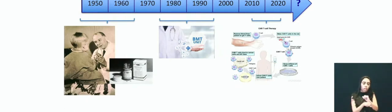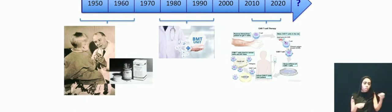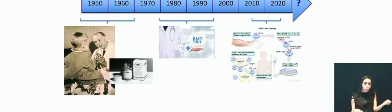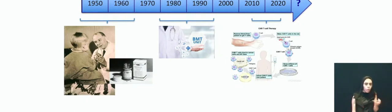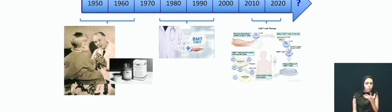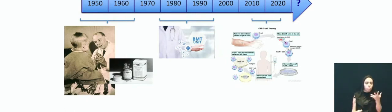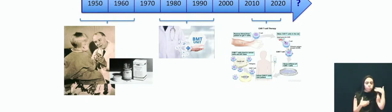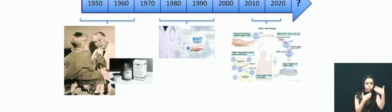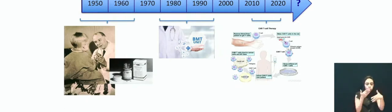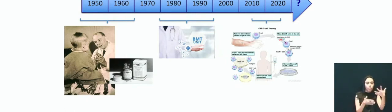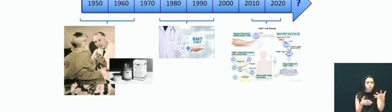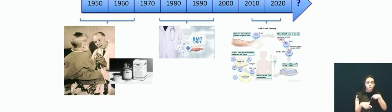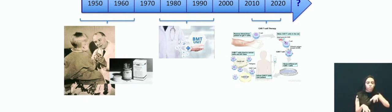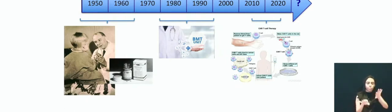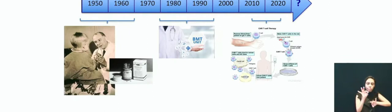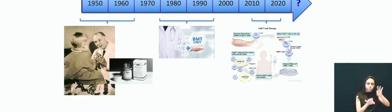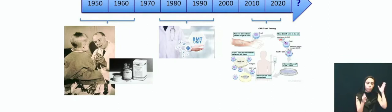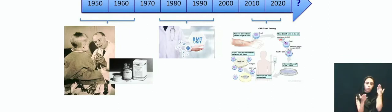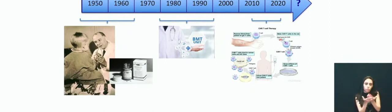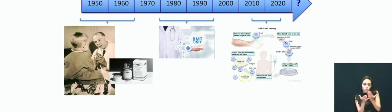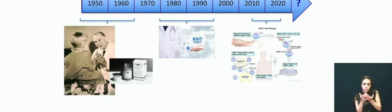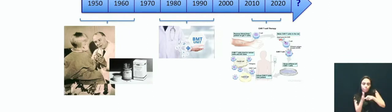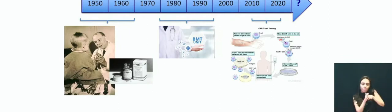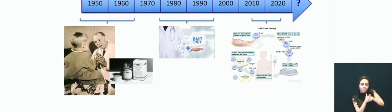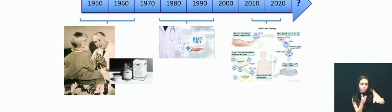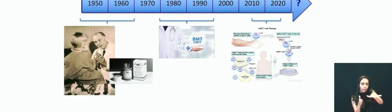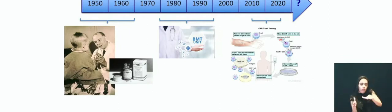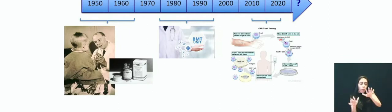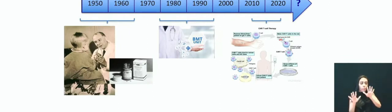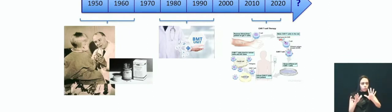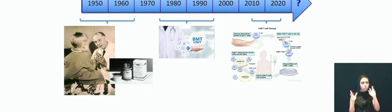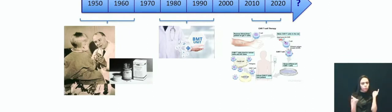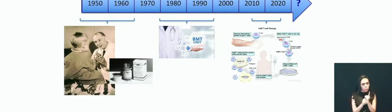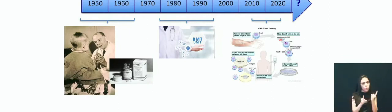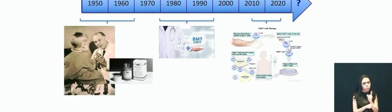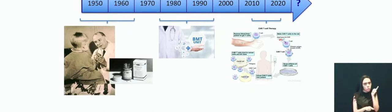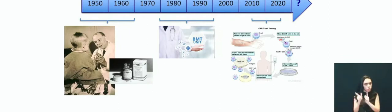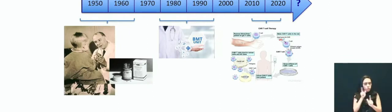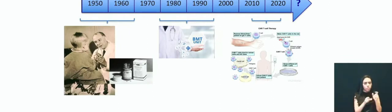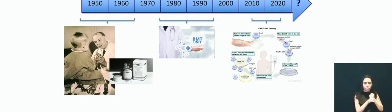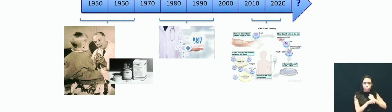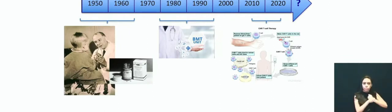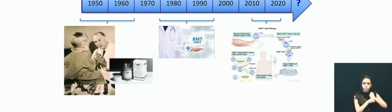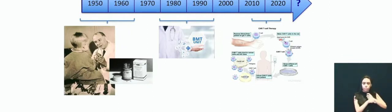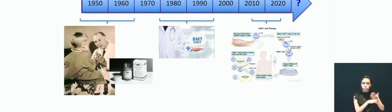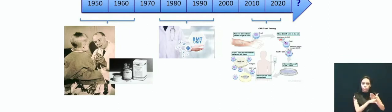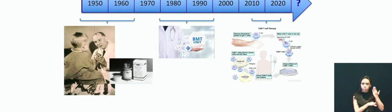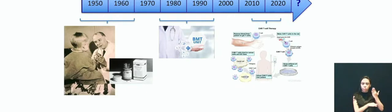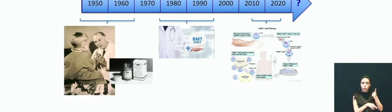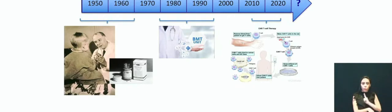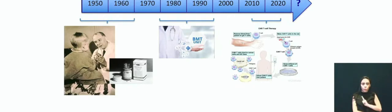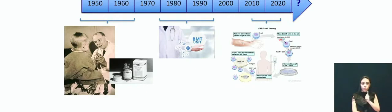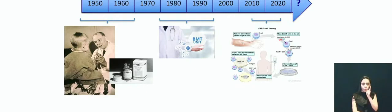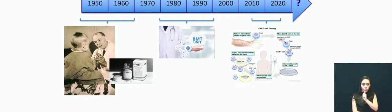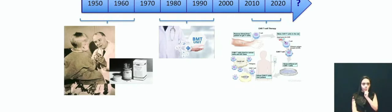que está sendo ainda estudada, mas que nós já temos resultados nos últimos 5 anos mostrando o tratamento de